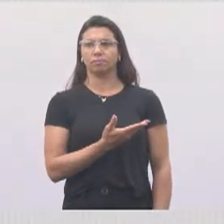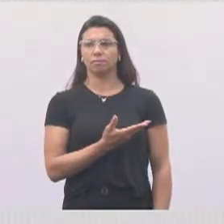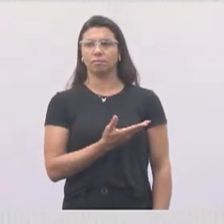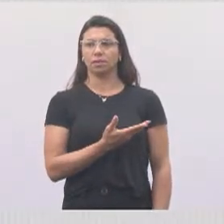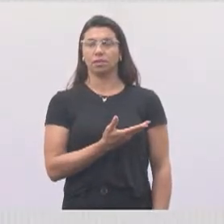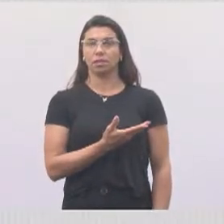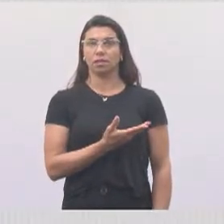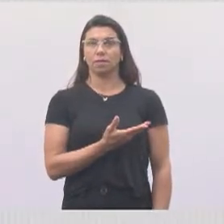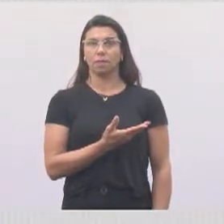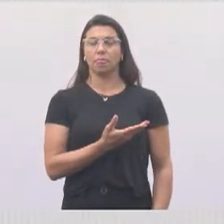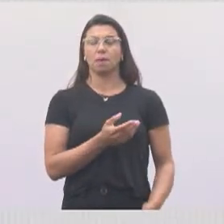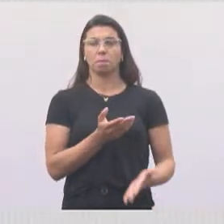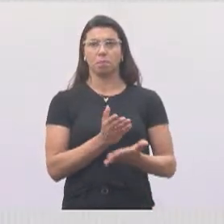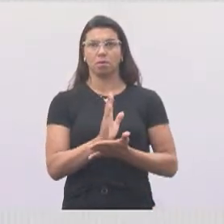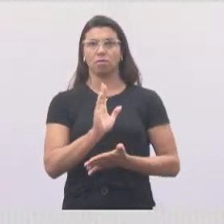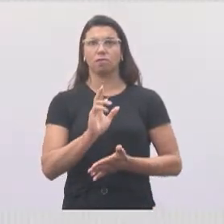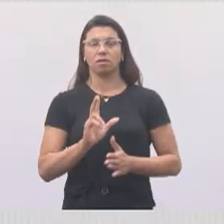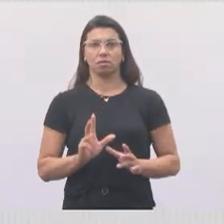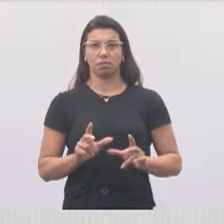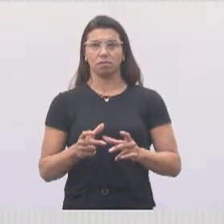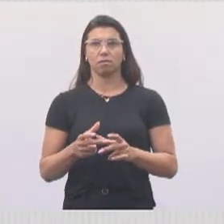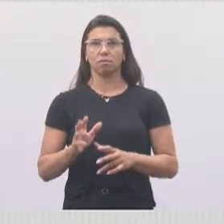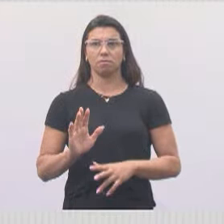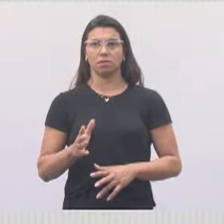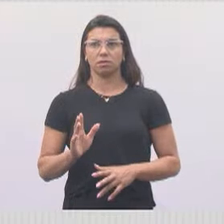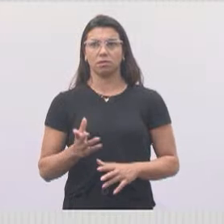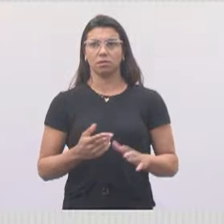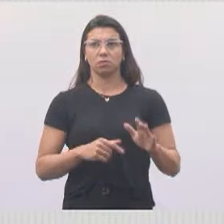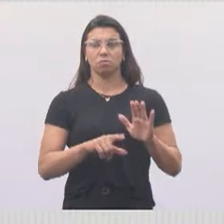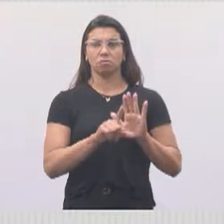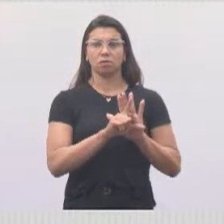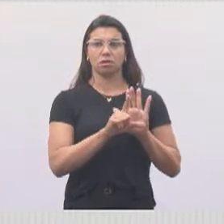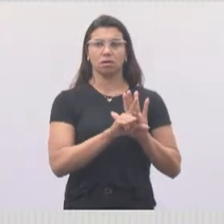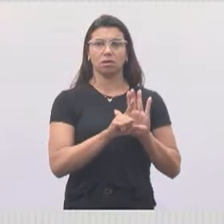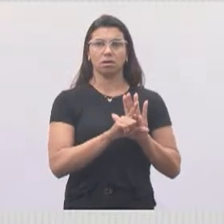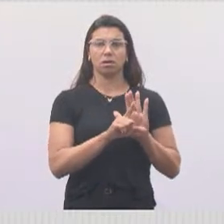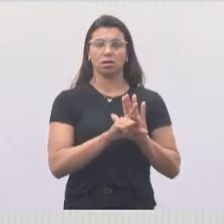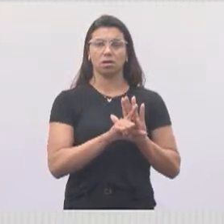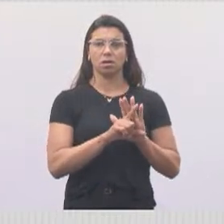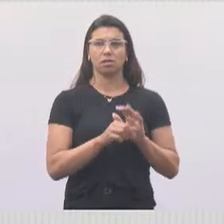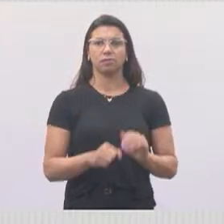Foi aprovado por essa casa. Uma lei onde